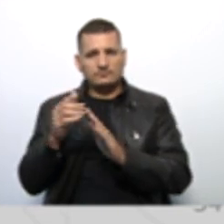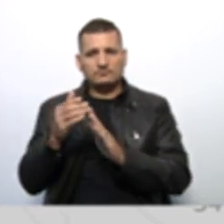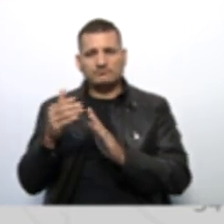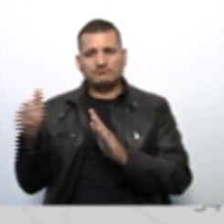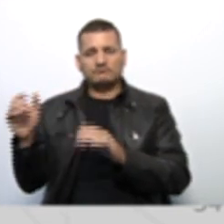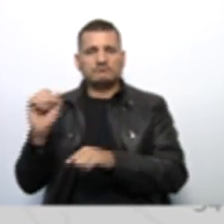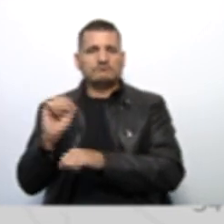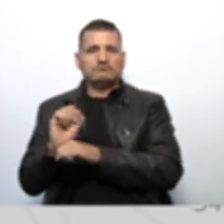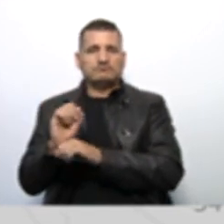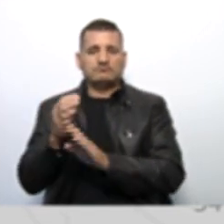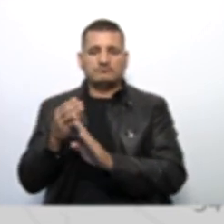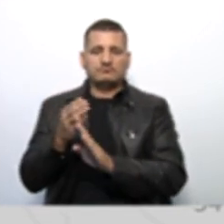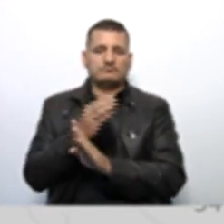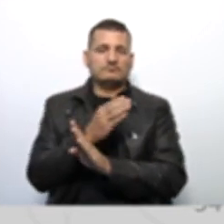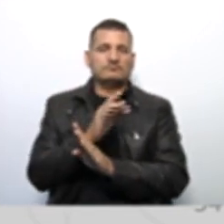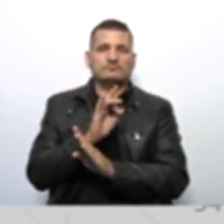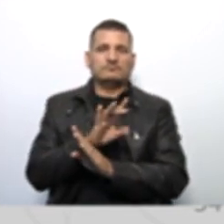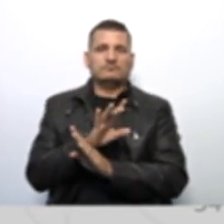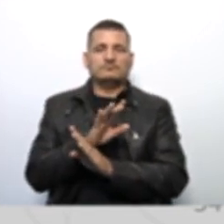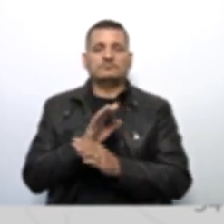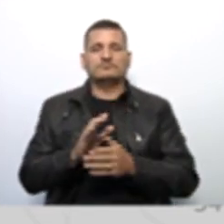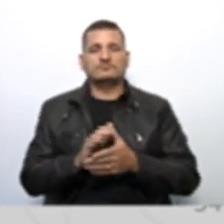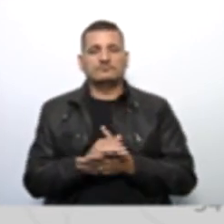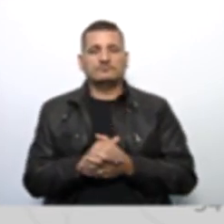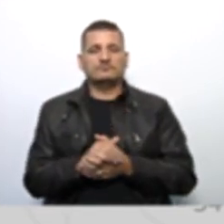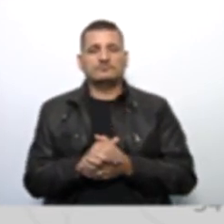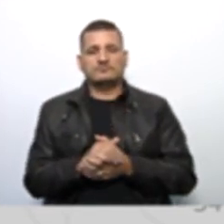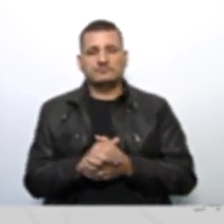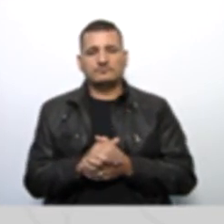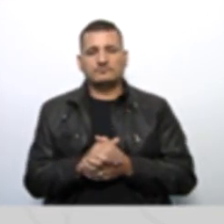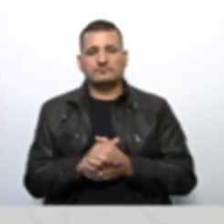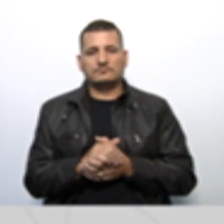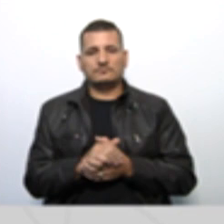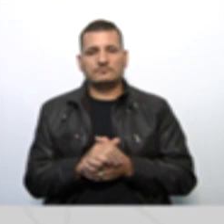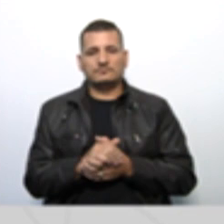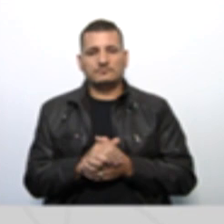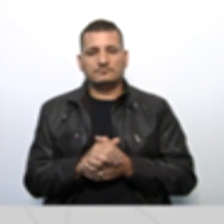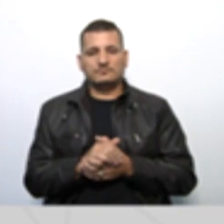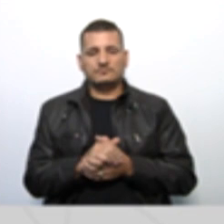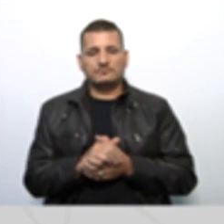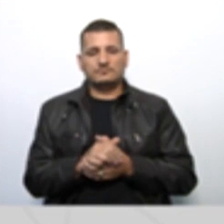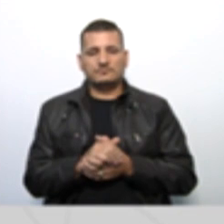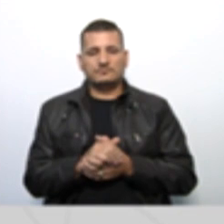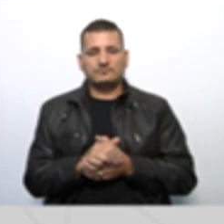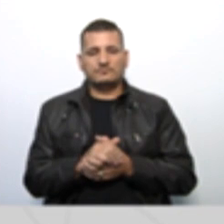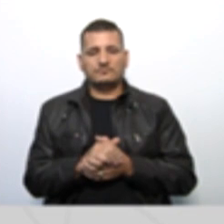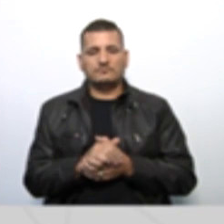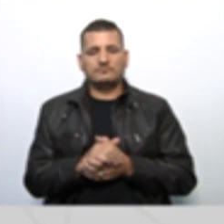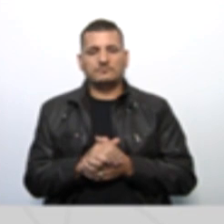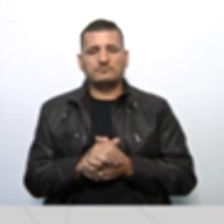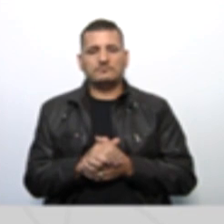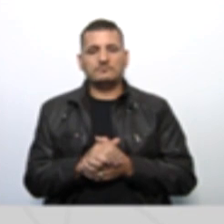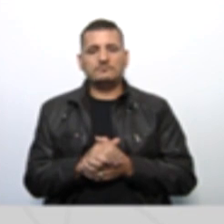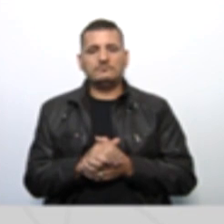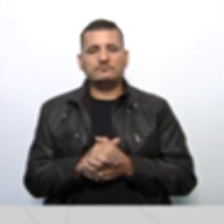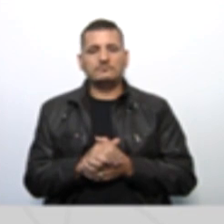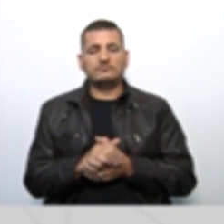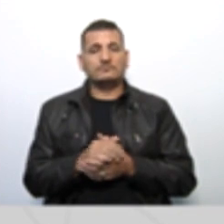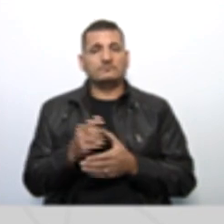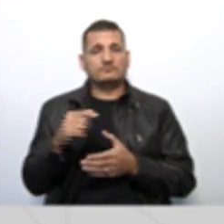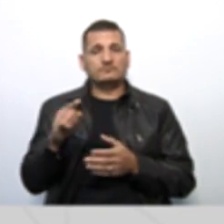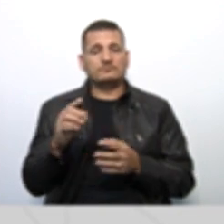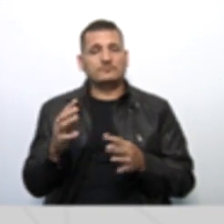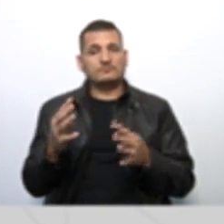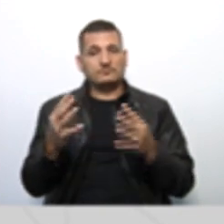só as partes iniciais. É isso, professor? Então, isso mesmo, professor. Vocês fiquem atentos